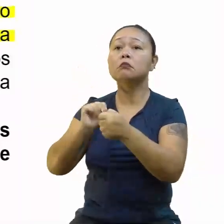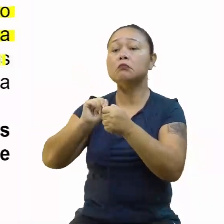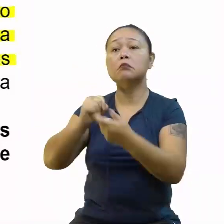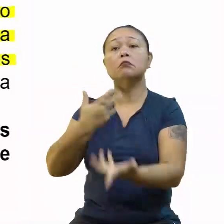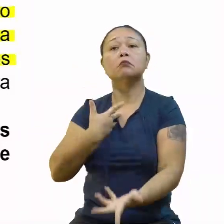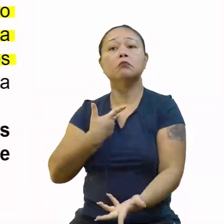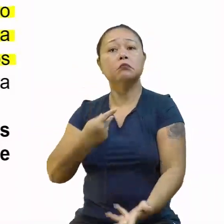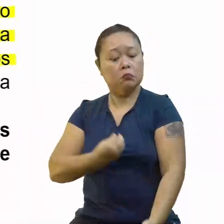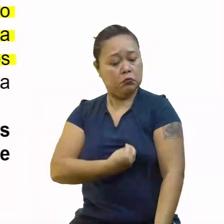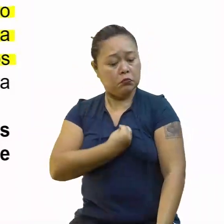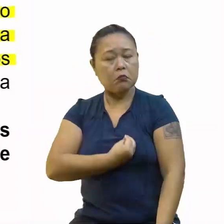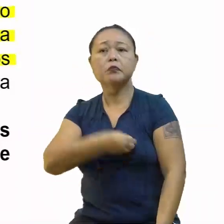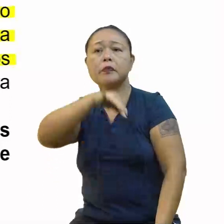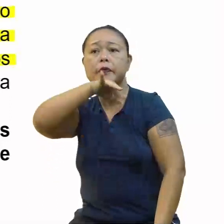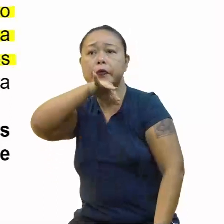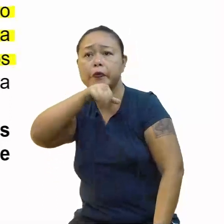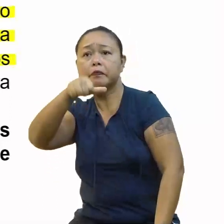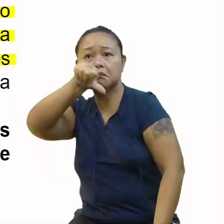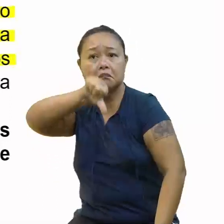vida negativo,